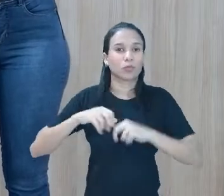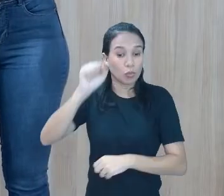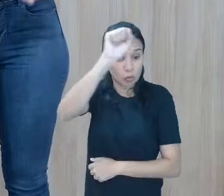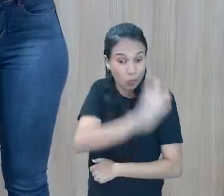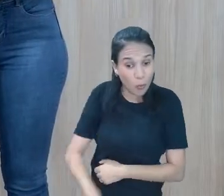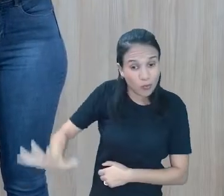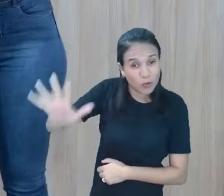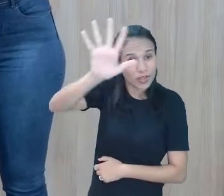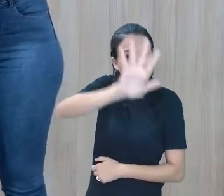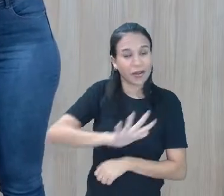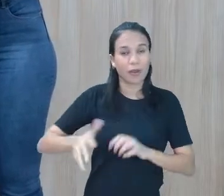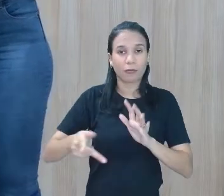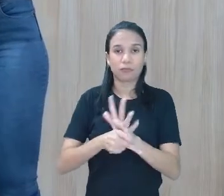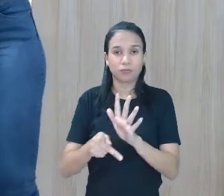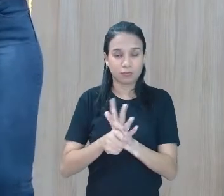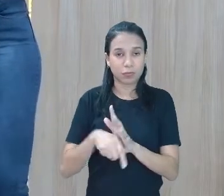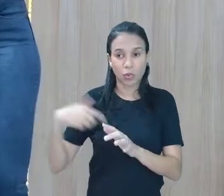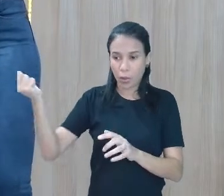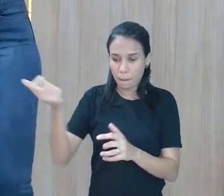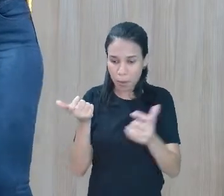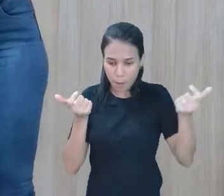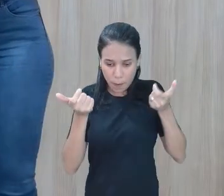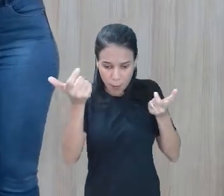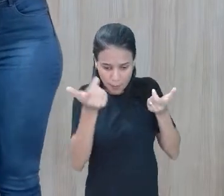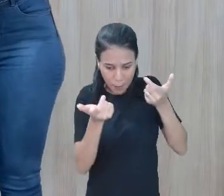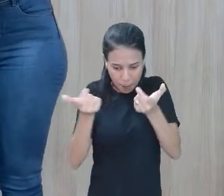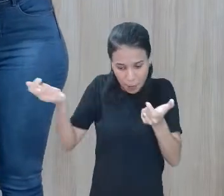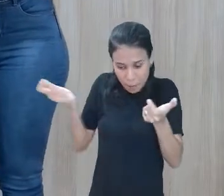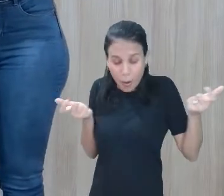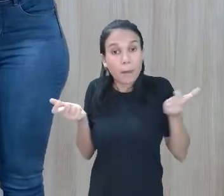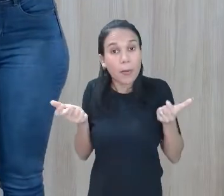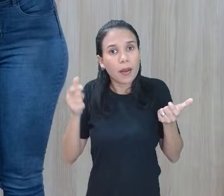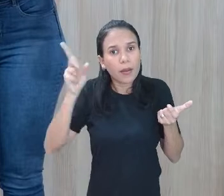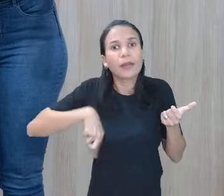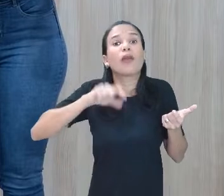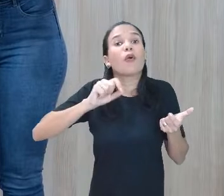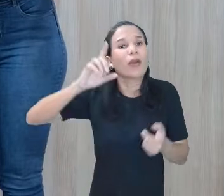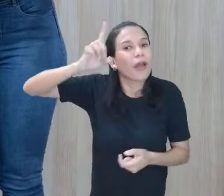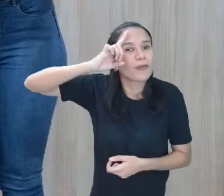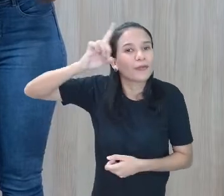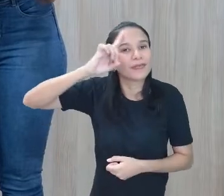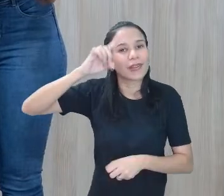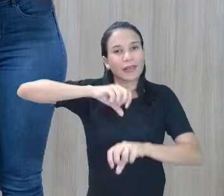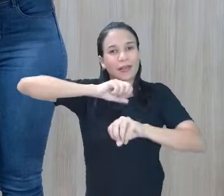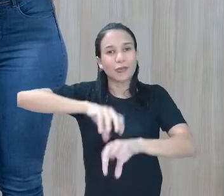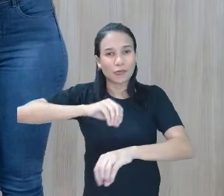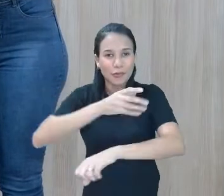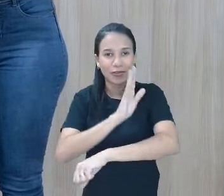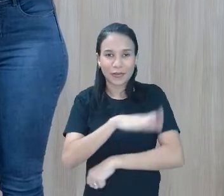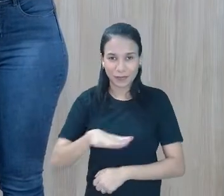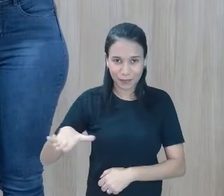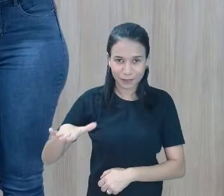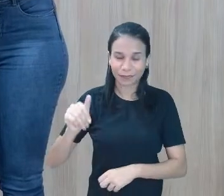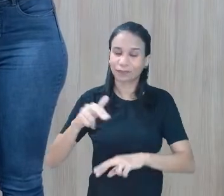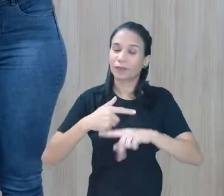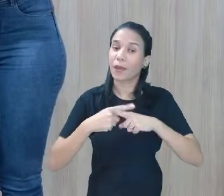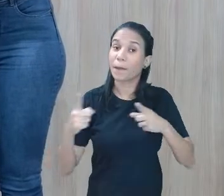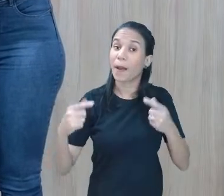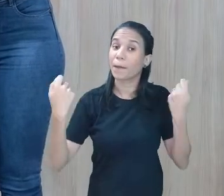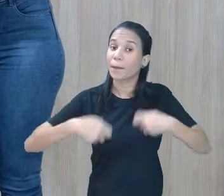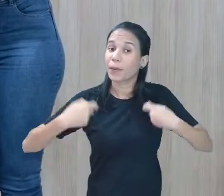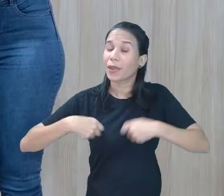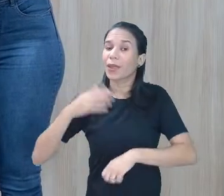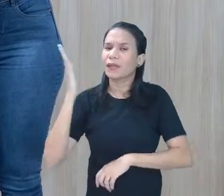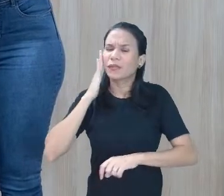em tudo isso, em todas essas demandas, todas essas atividades que compõem o dia a dia da educação infantil. Mas a gente